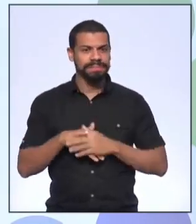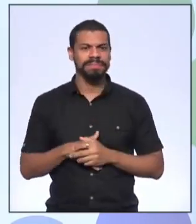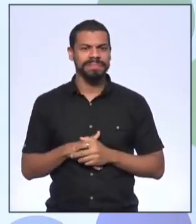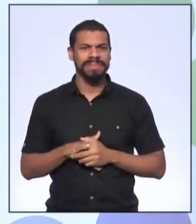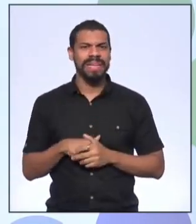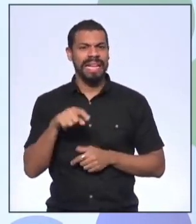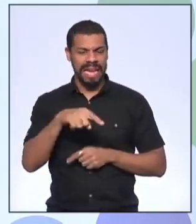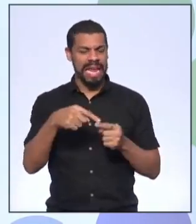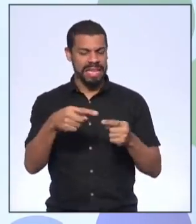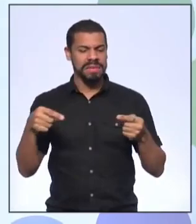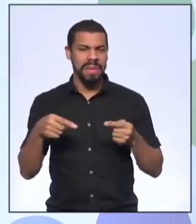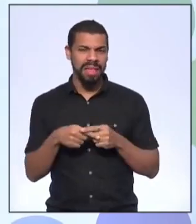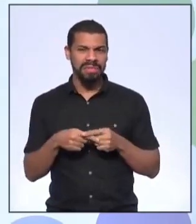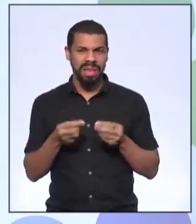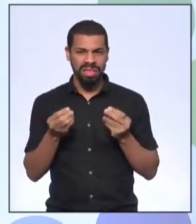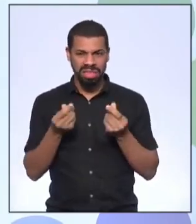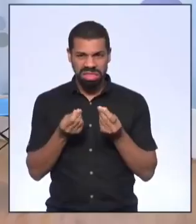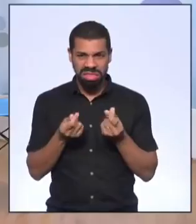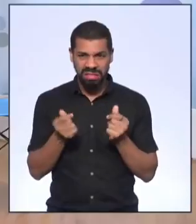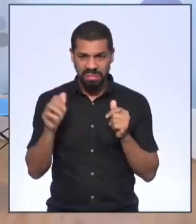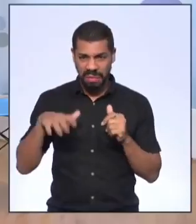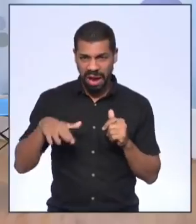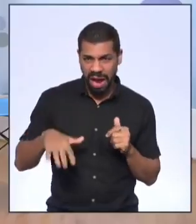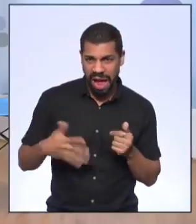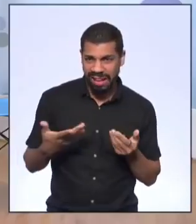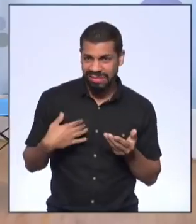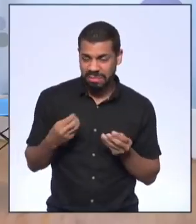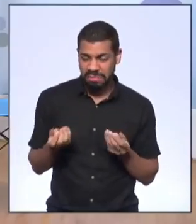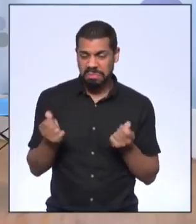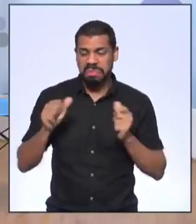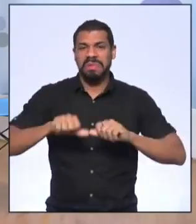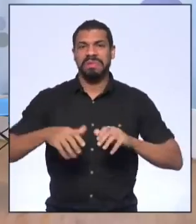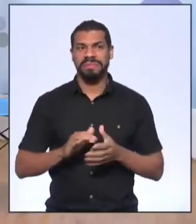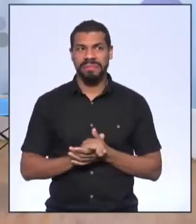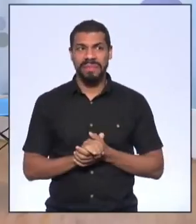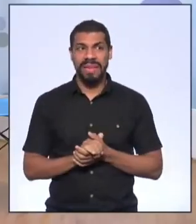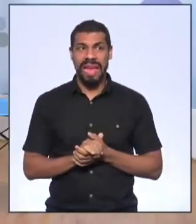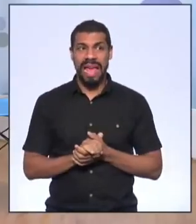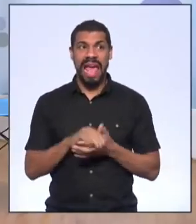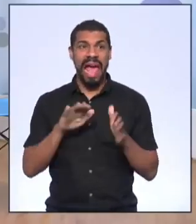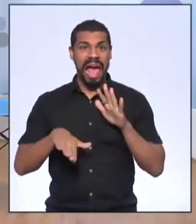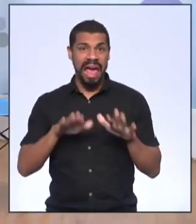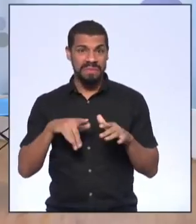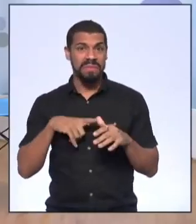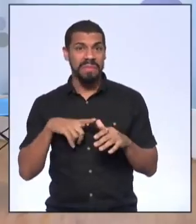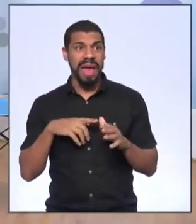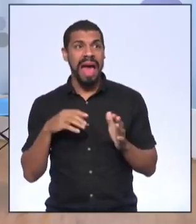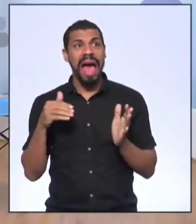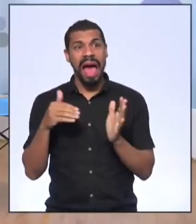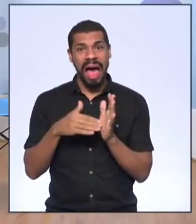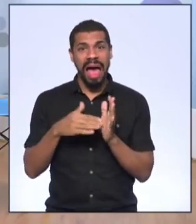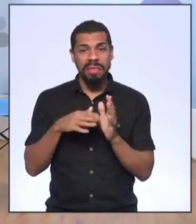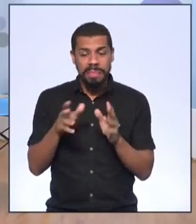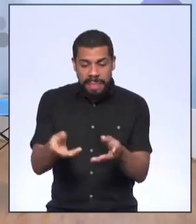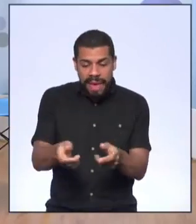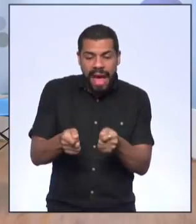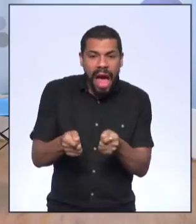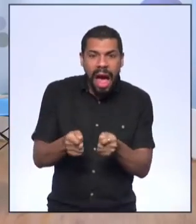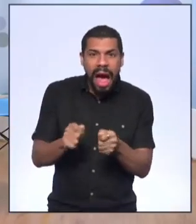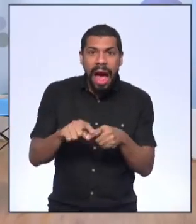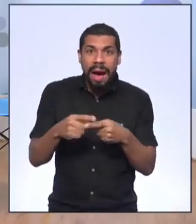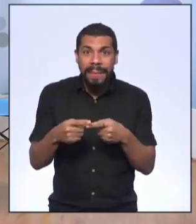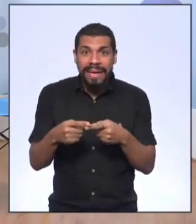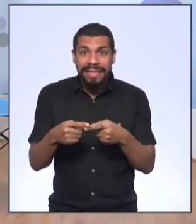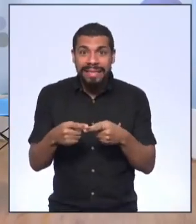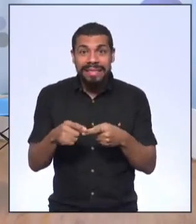vagabundo. É verdade. Dependendo, dá até para pegar. Se você deixar pouquinho tempo, você consegue até pegar com a mão. Depende.